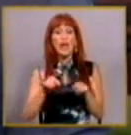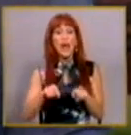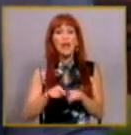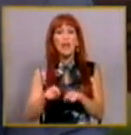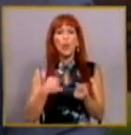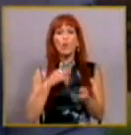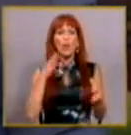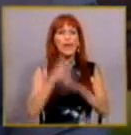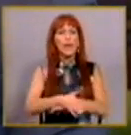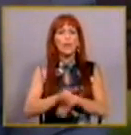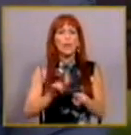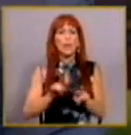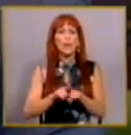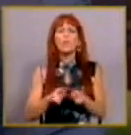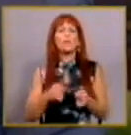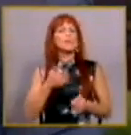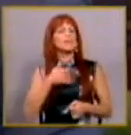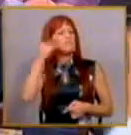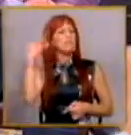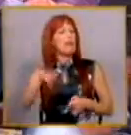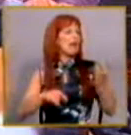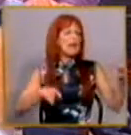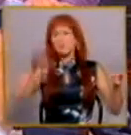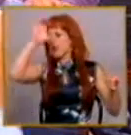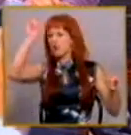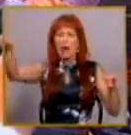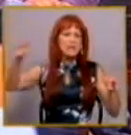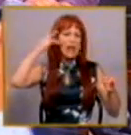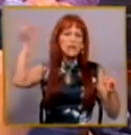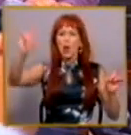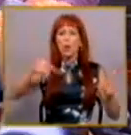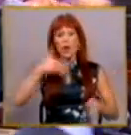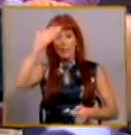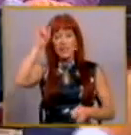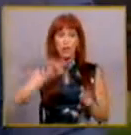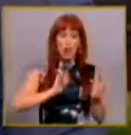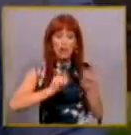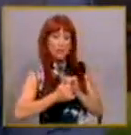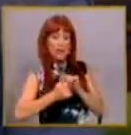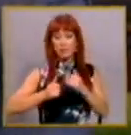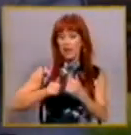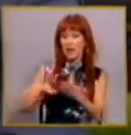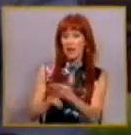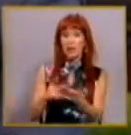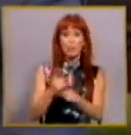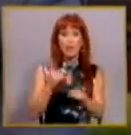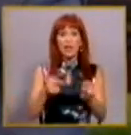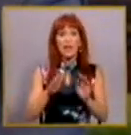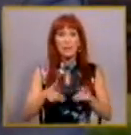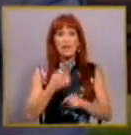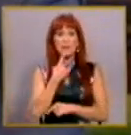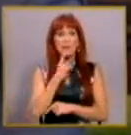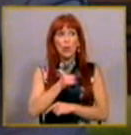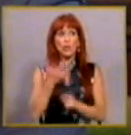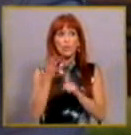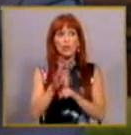não iria diretamente para a incompetência deste ou daquele ministro. Tem a ver com a capacidade ou não de nos adaptarmos à realidade. Porque o que é preciso que perceber,